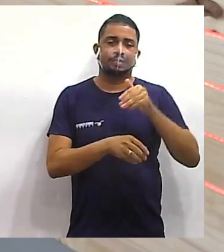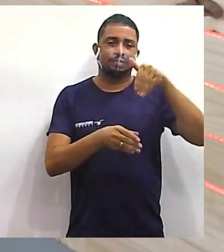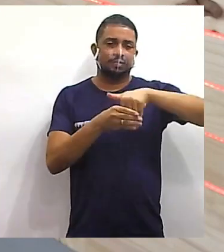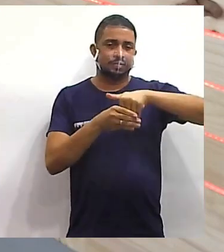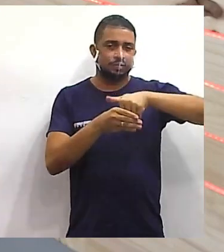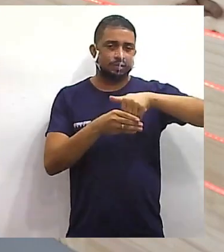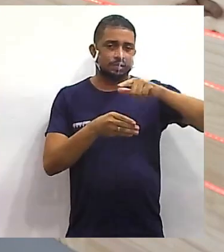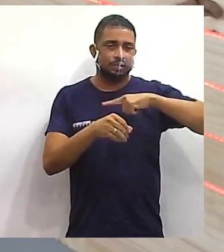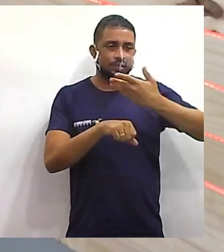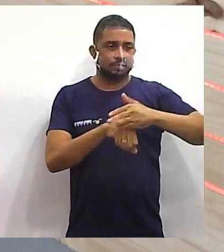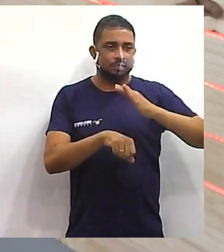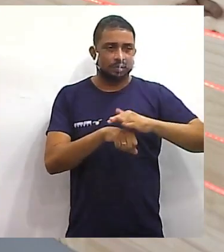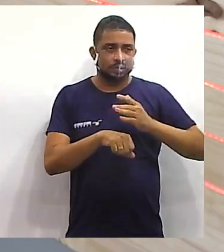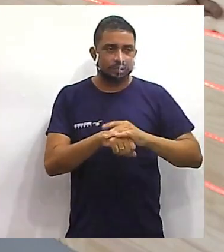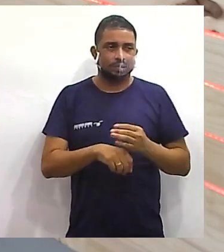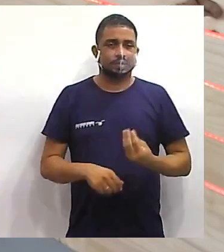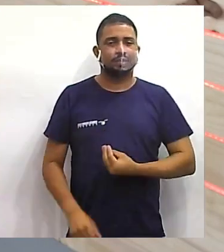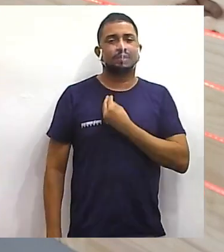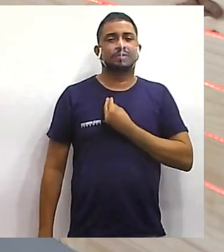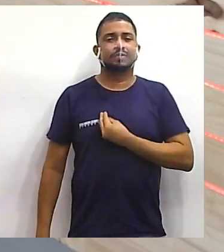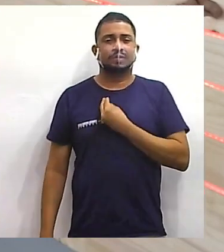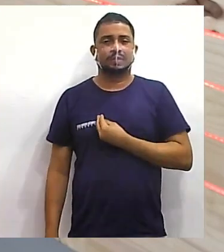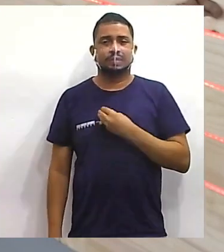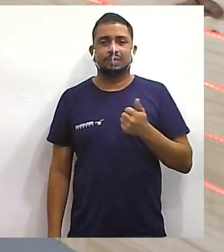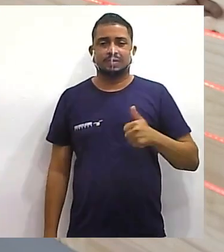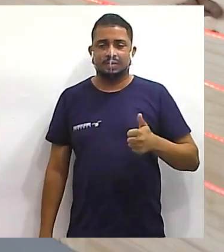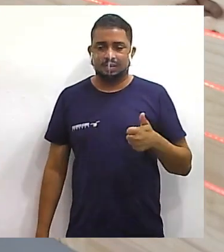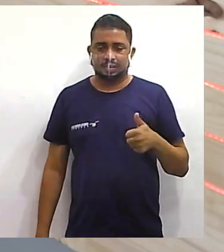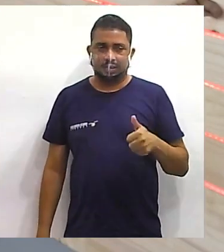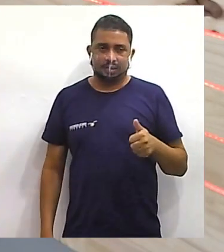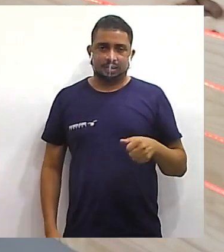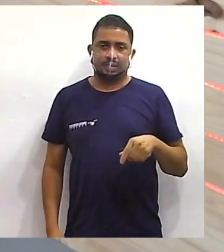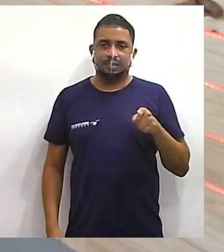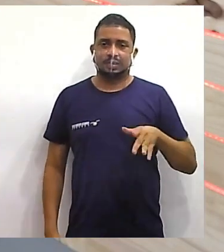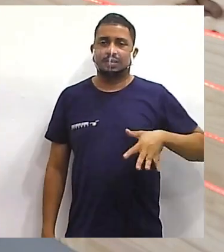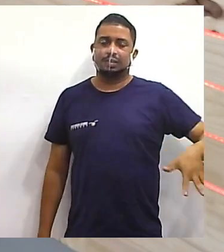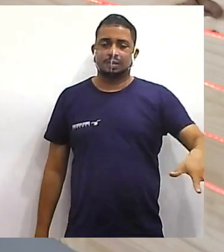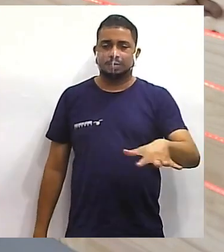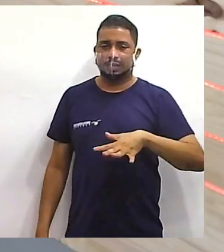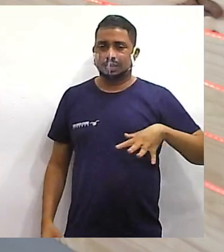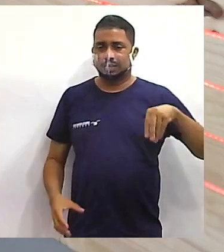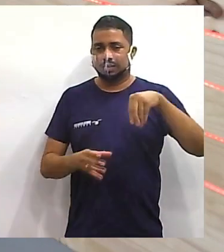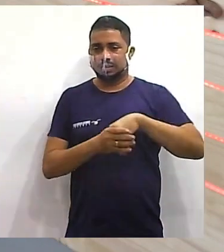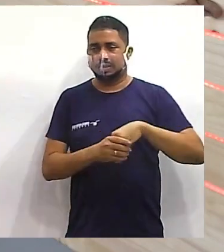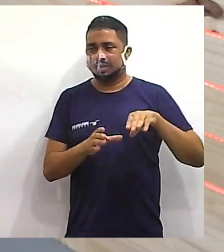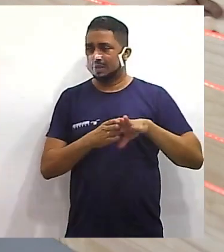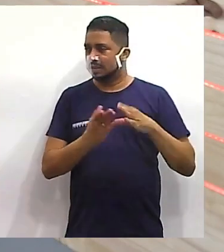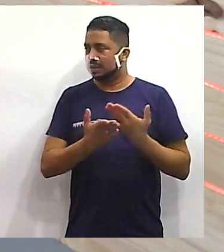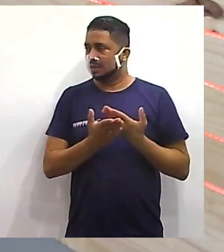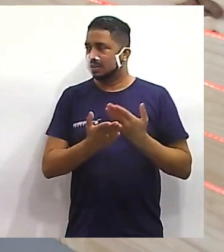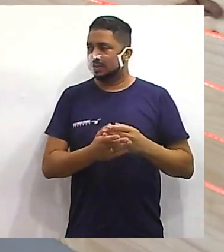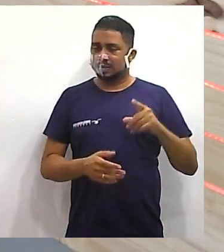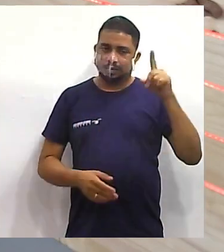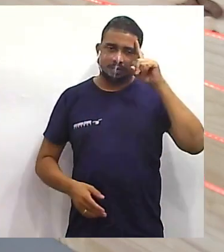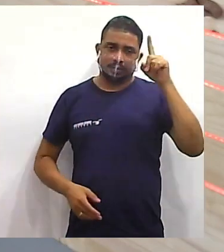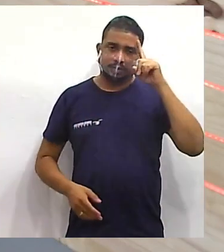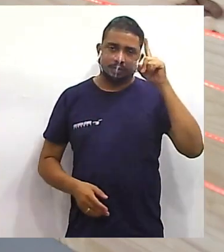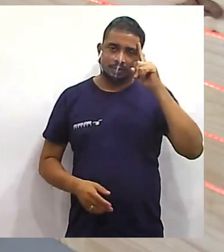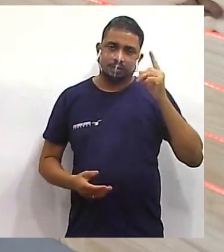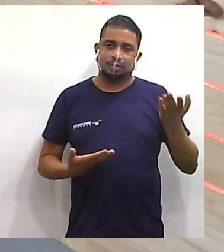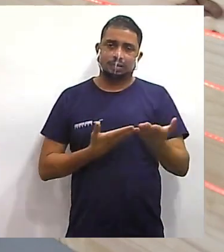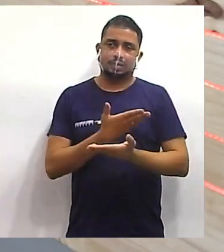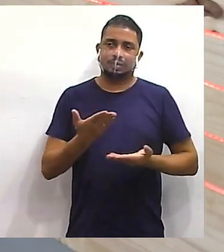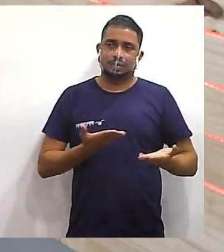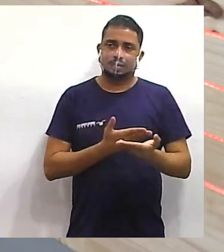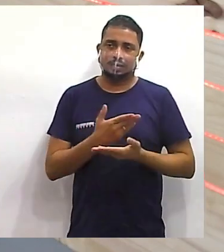acontece na prática e na vivência qualitativa desses espaços dentro da escola, nesse cotidiano de relações,